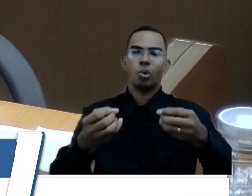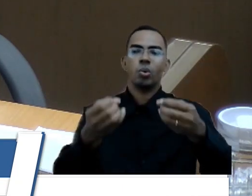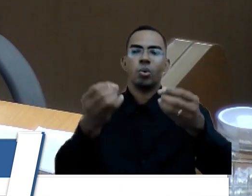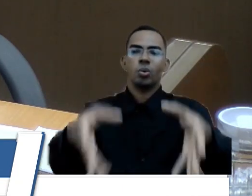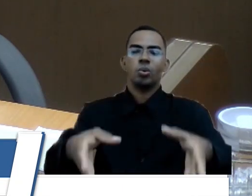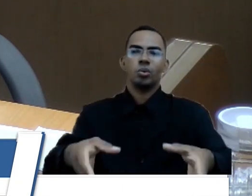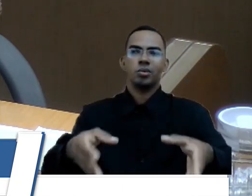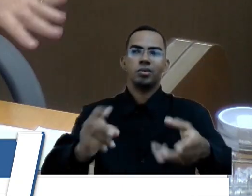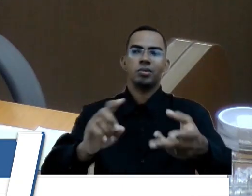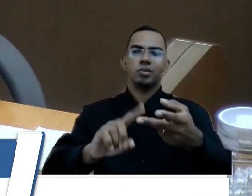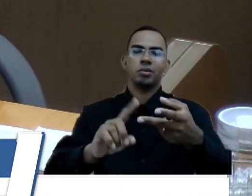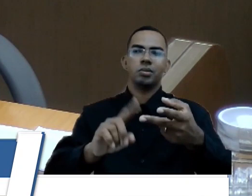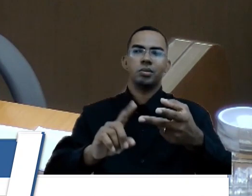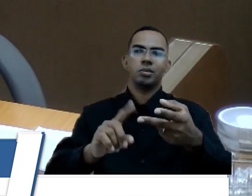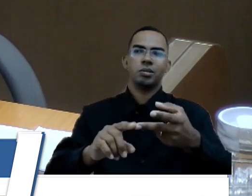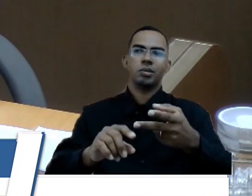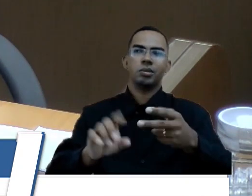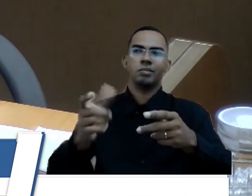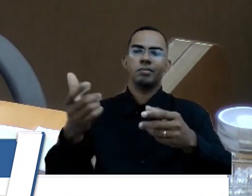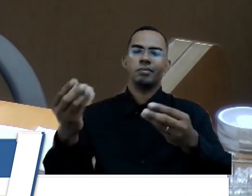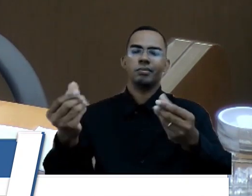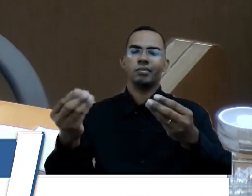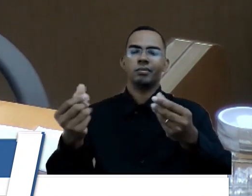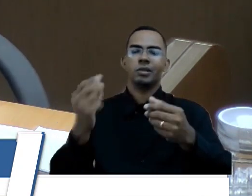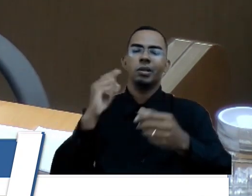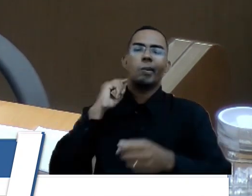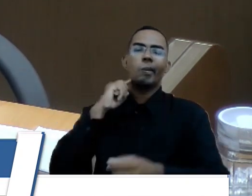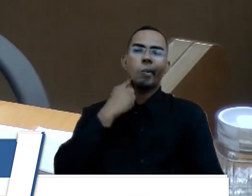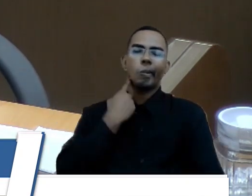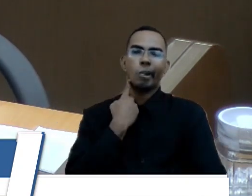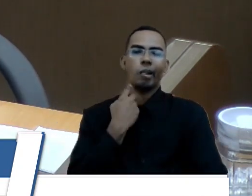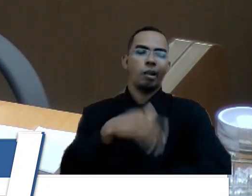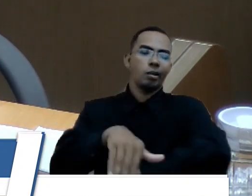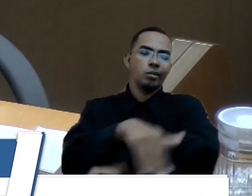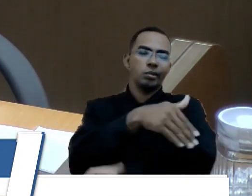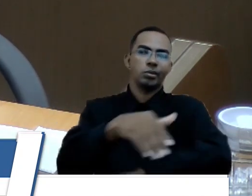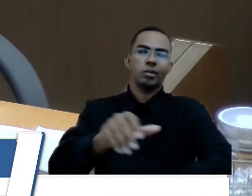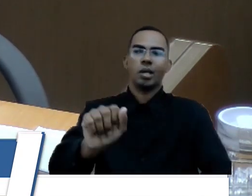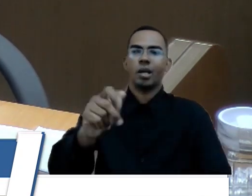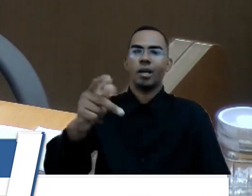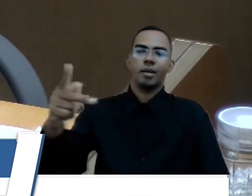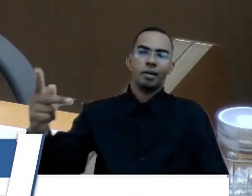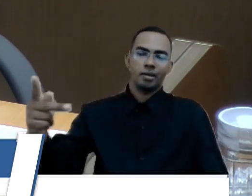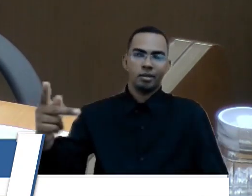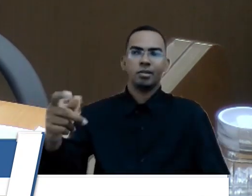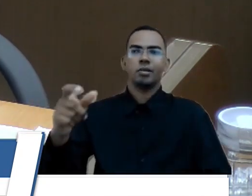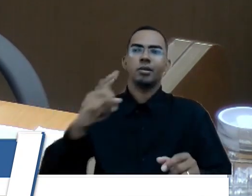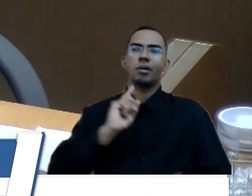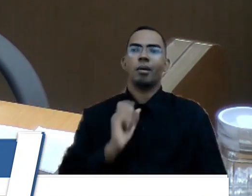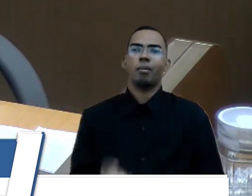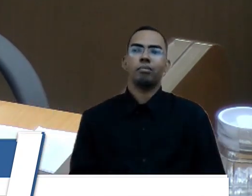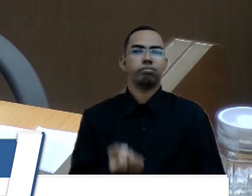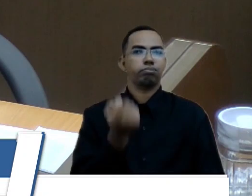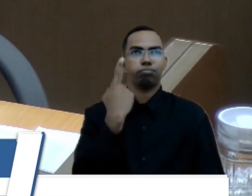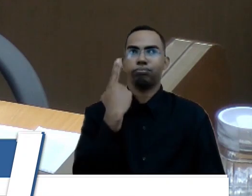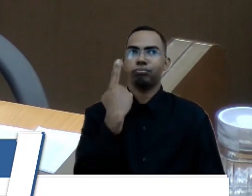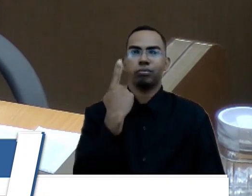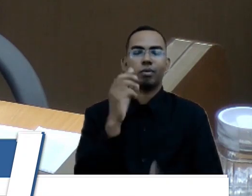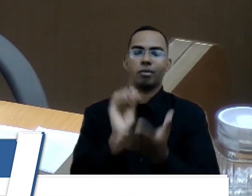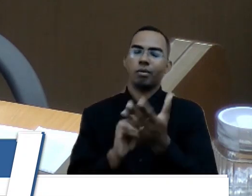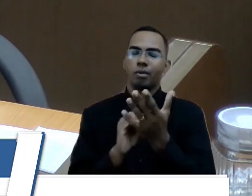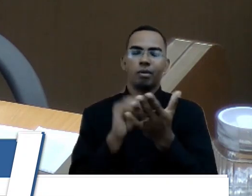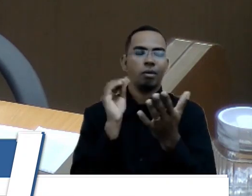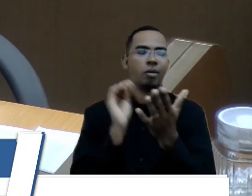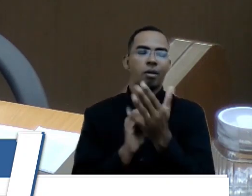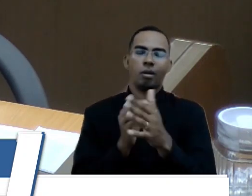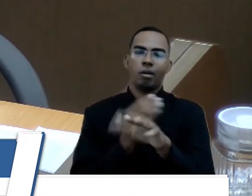Joga essas lixaiadas nas APPs, que é um absurdo a falta de educação